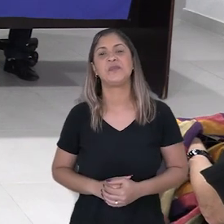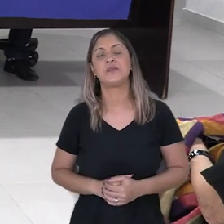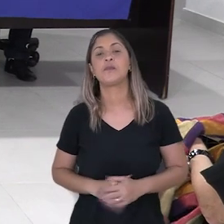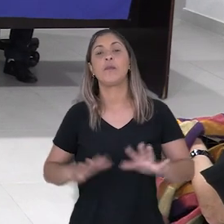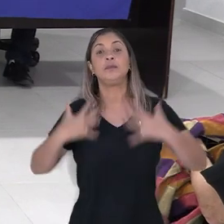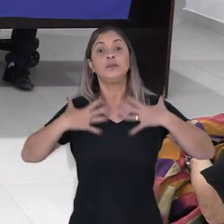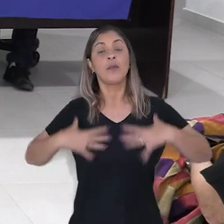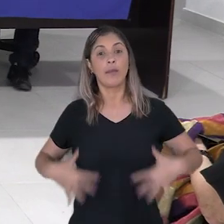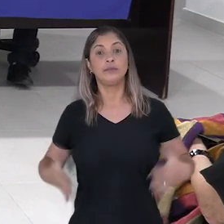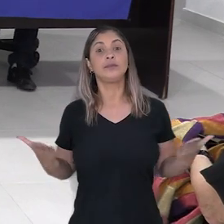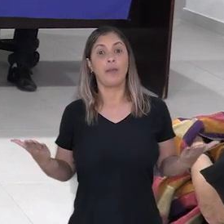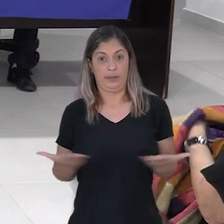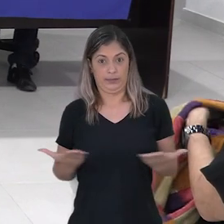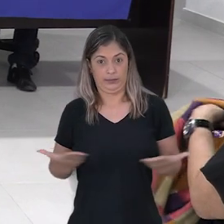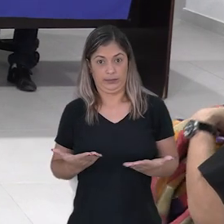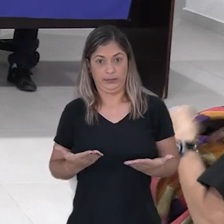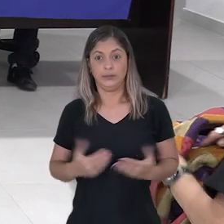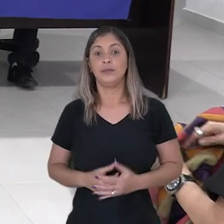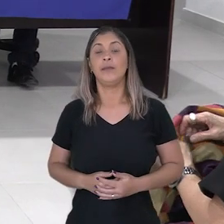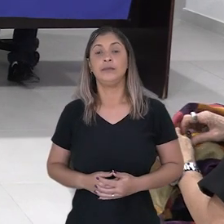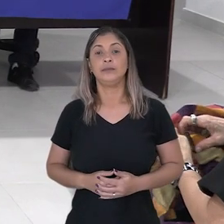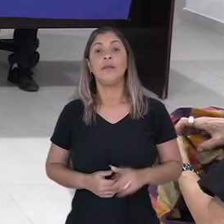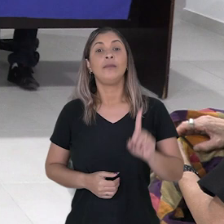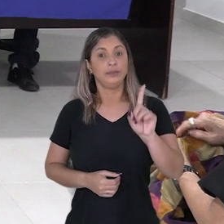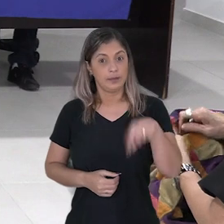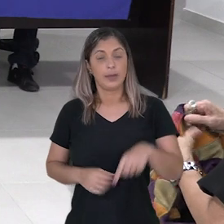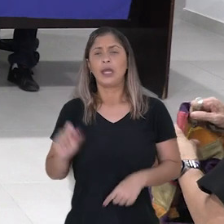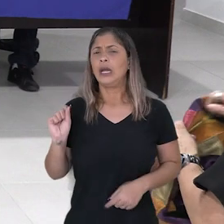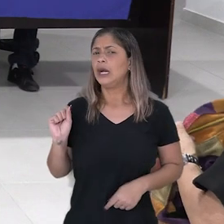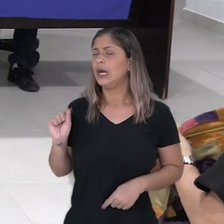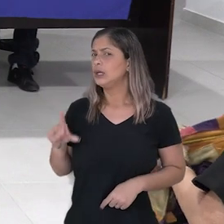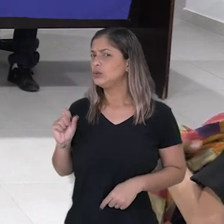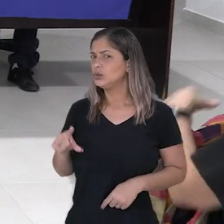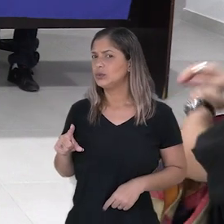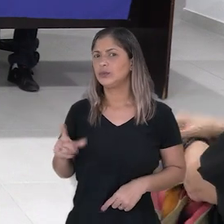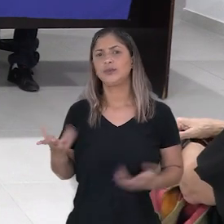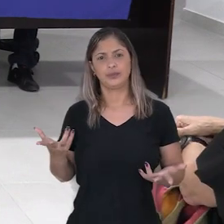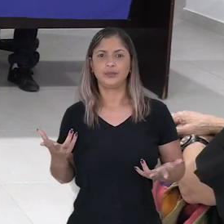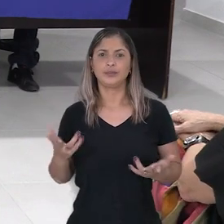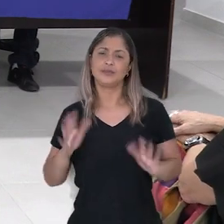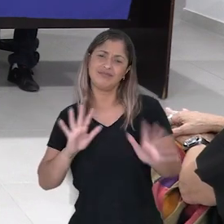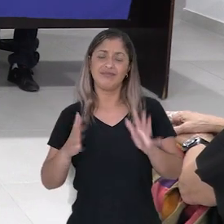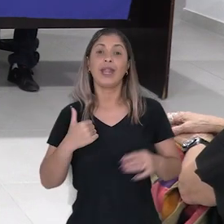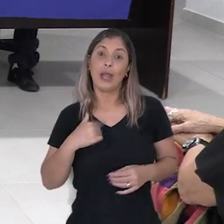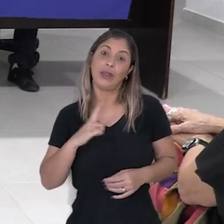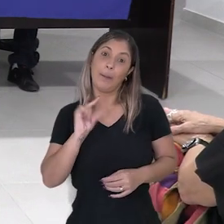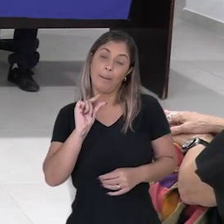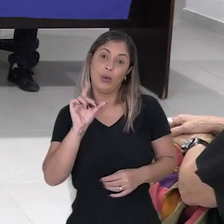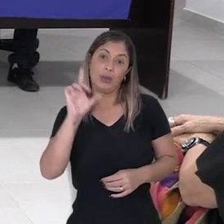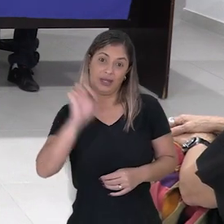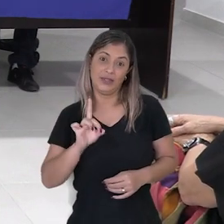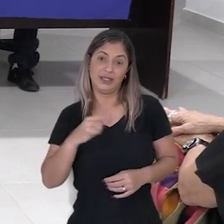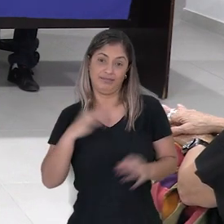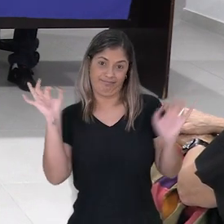eu estou vestindo uma roupa que é azulada. Eu não vou me atrever a dizer, porque eu também tenho uma deficiência, eu sou